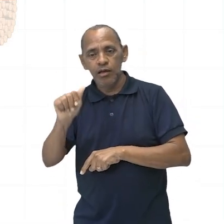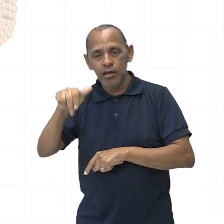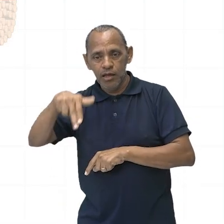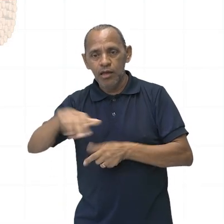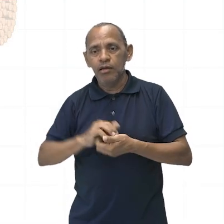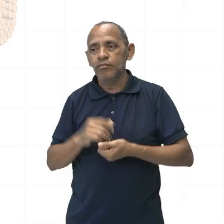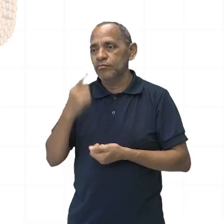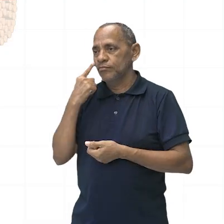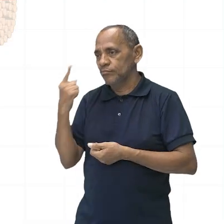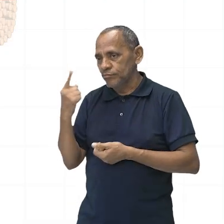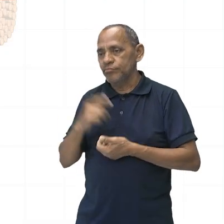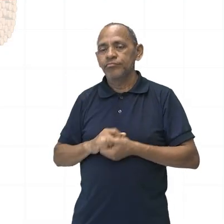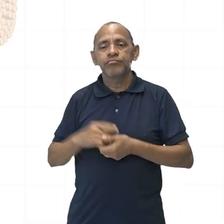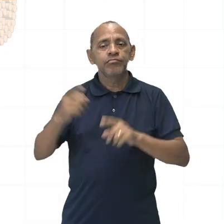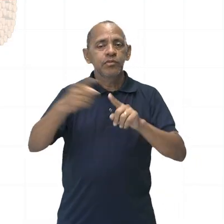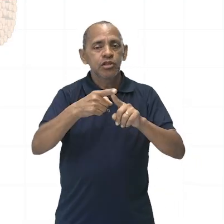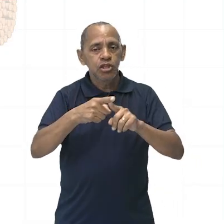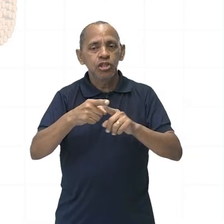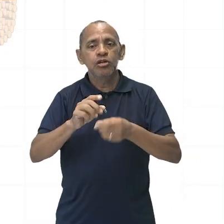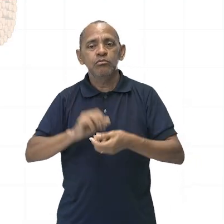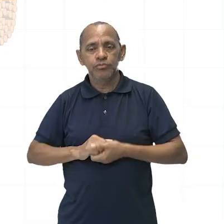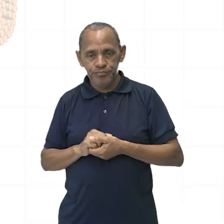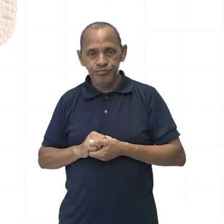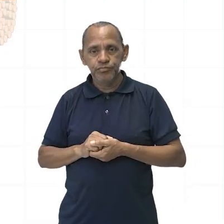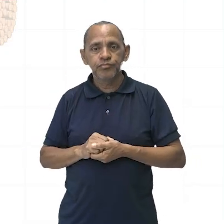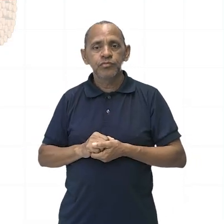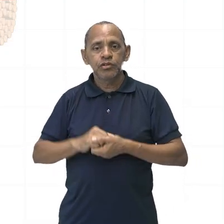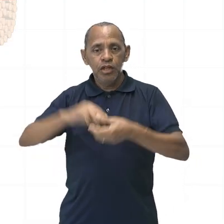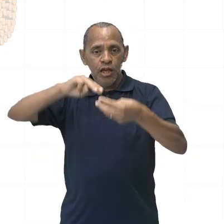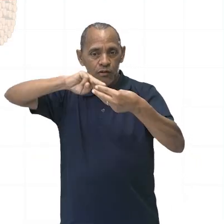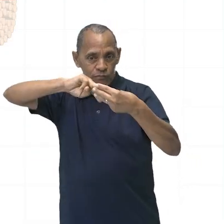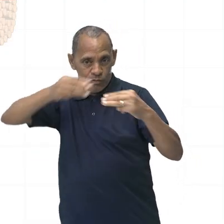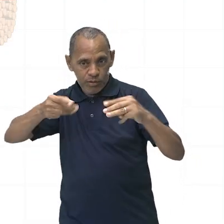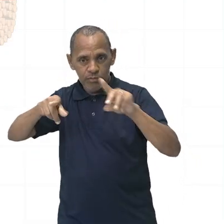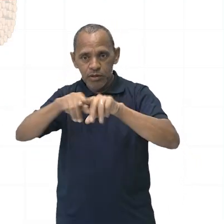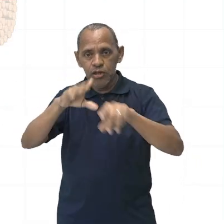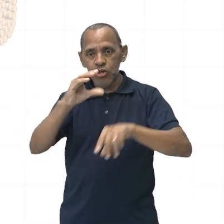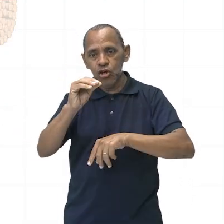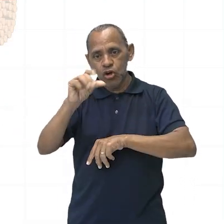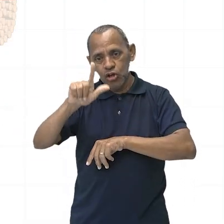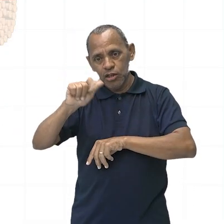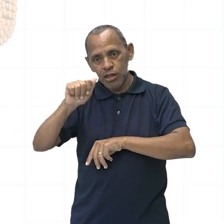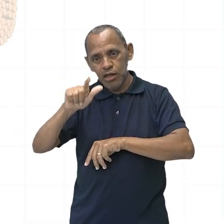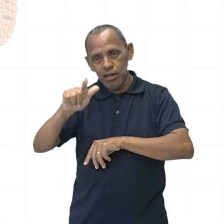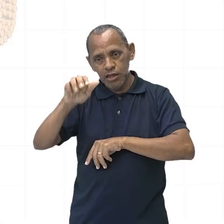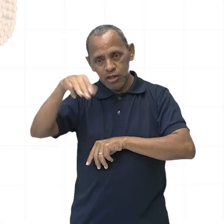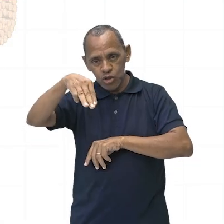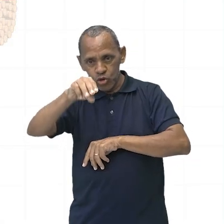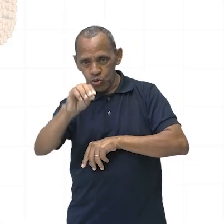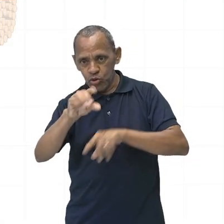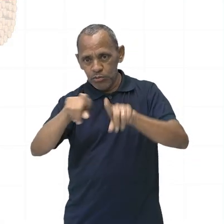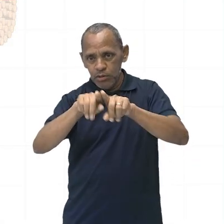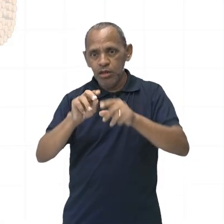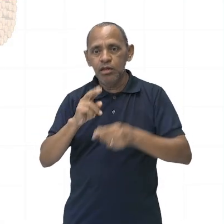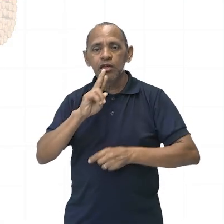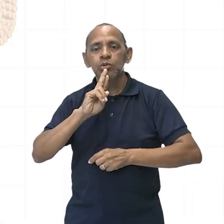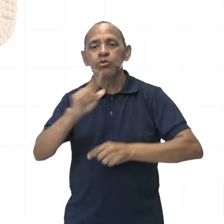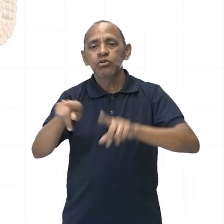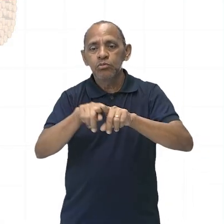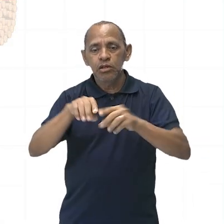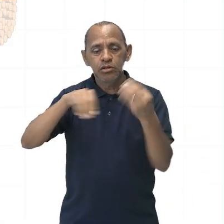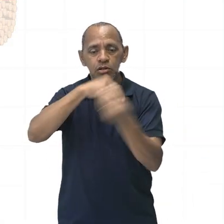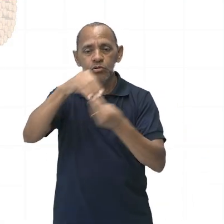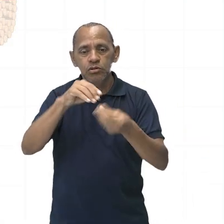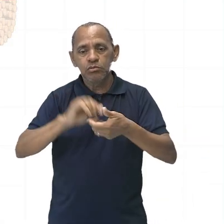FBN1, que vai atuar ali nas fibras de colágeno. Essa é uma doença resultante de uma mutação e